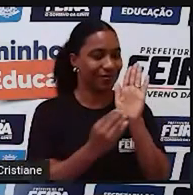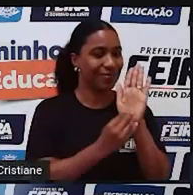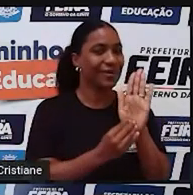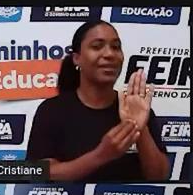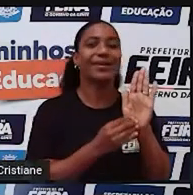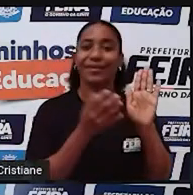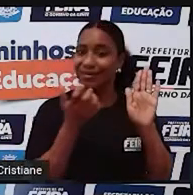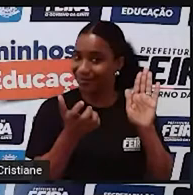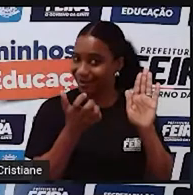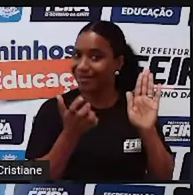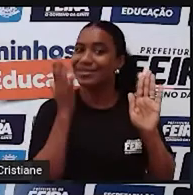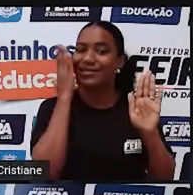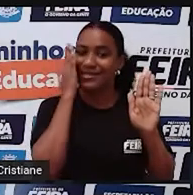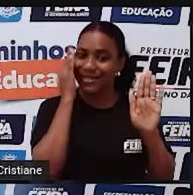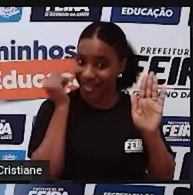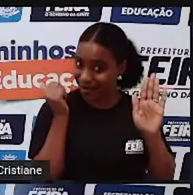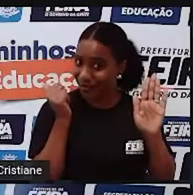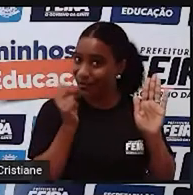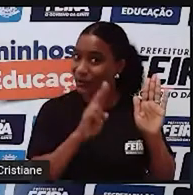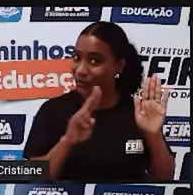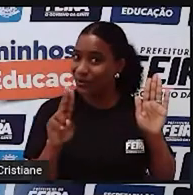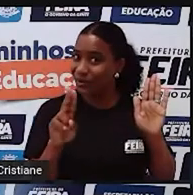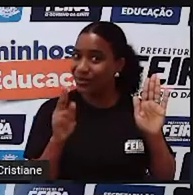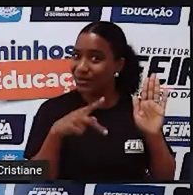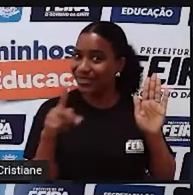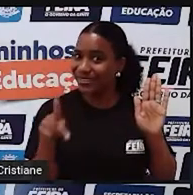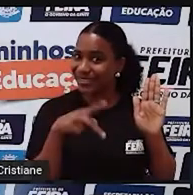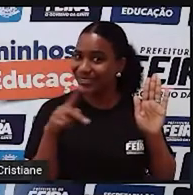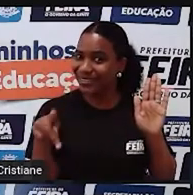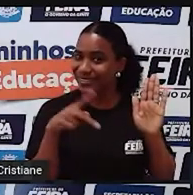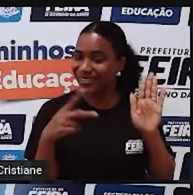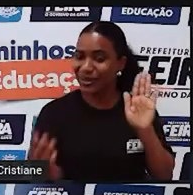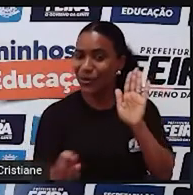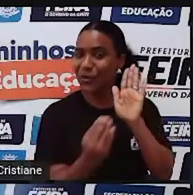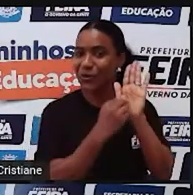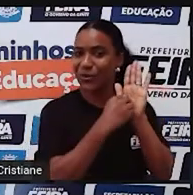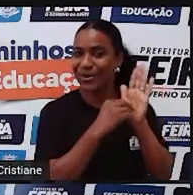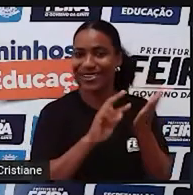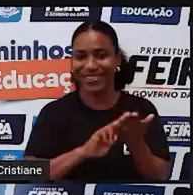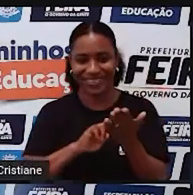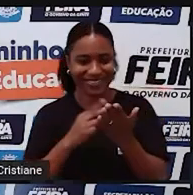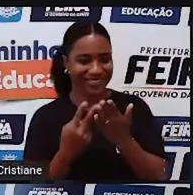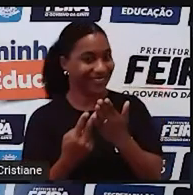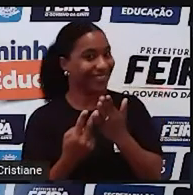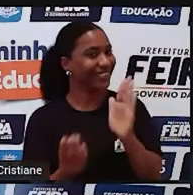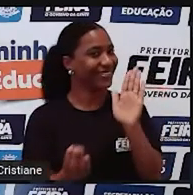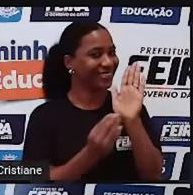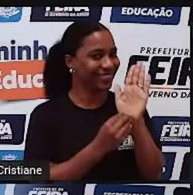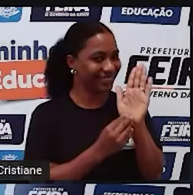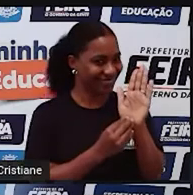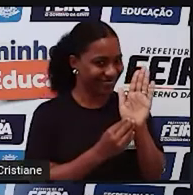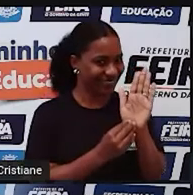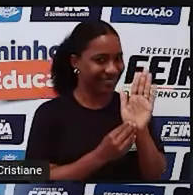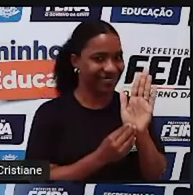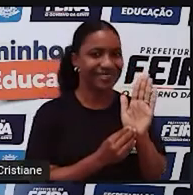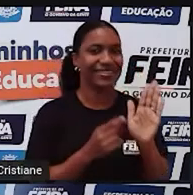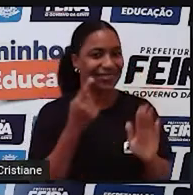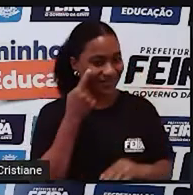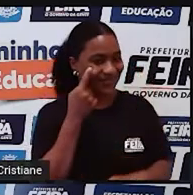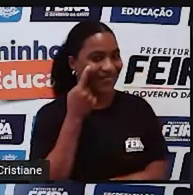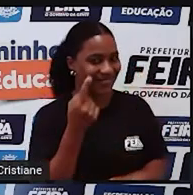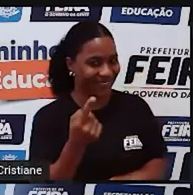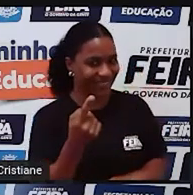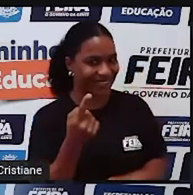quero saber se vocês sabem como é professor ou professora em inglês. Vamos lá? Teacher,